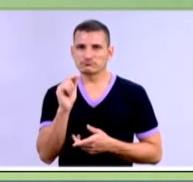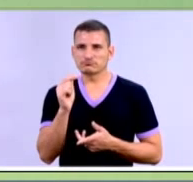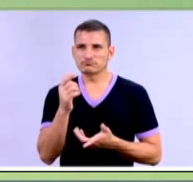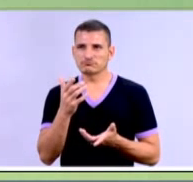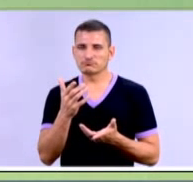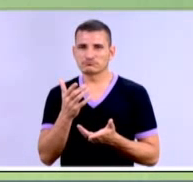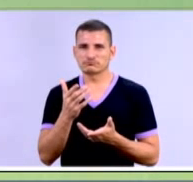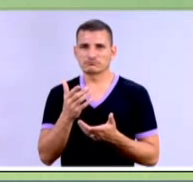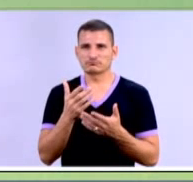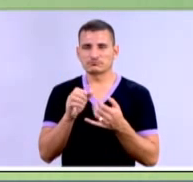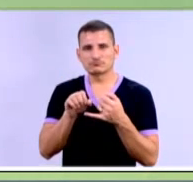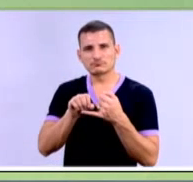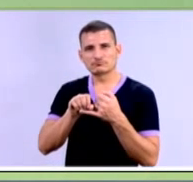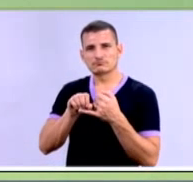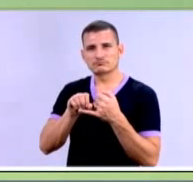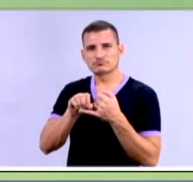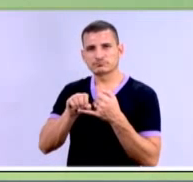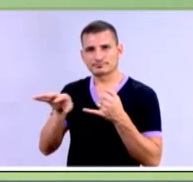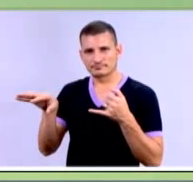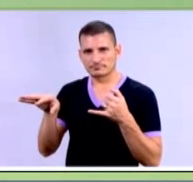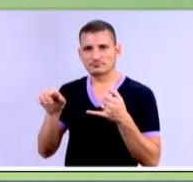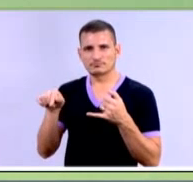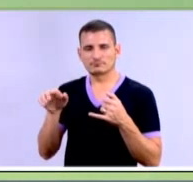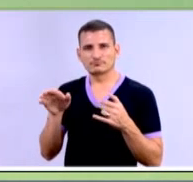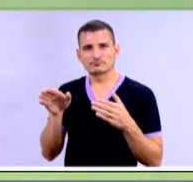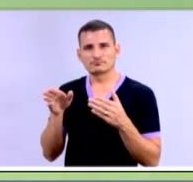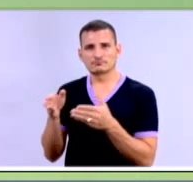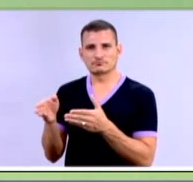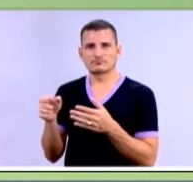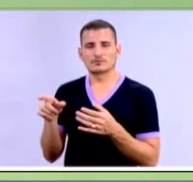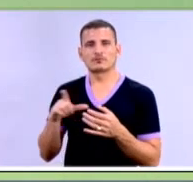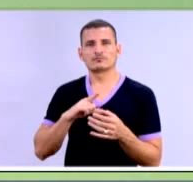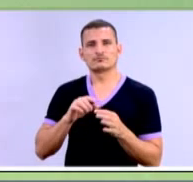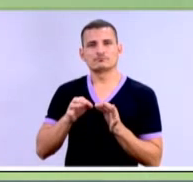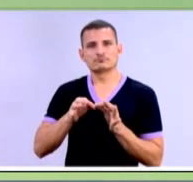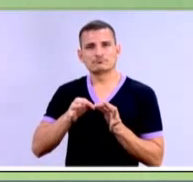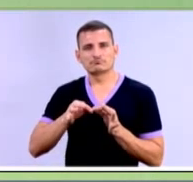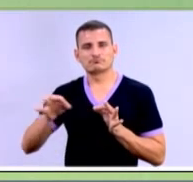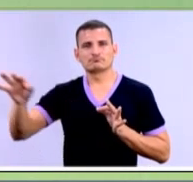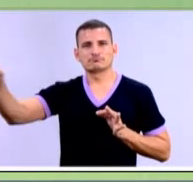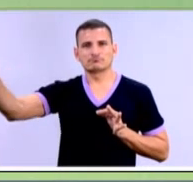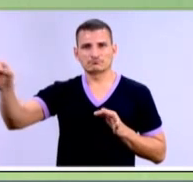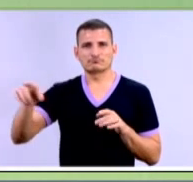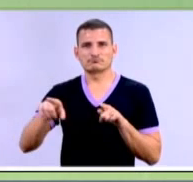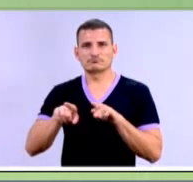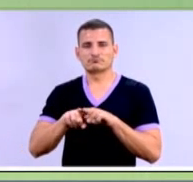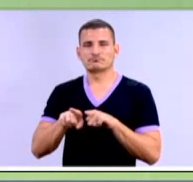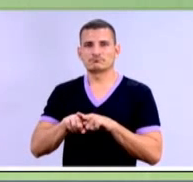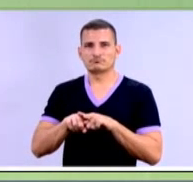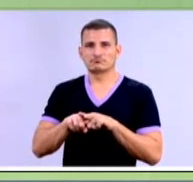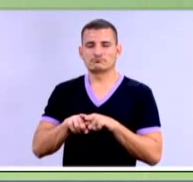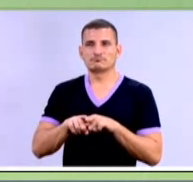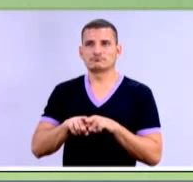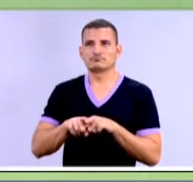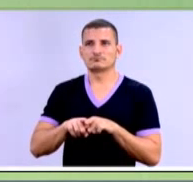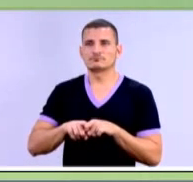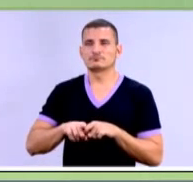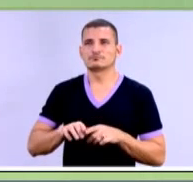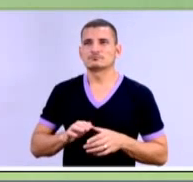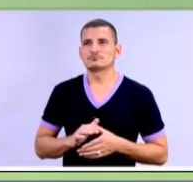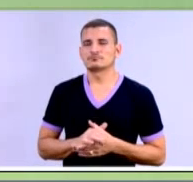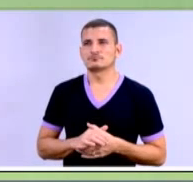mais direcional. Com isso ela proporciona um maior alcance em distâncias sem necessitar regenerar o sinal.